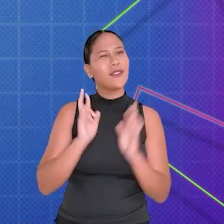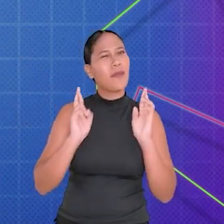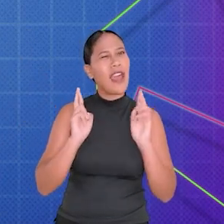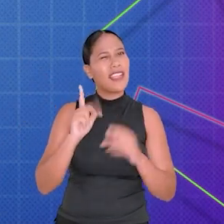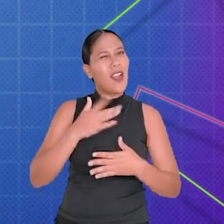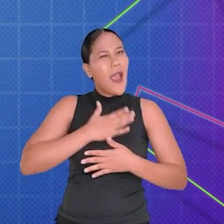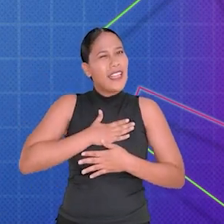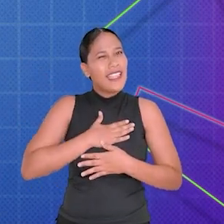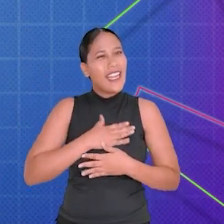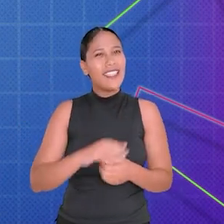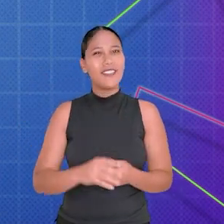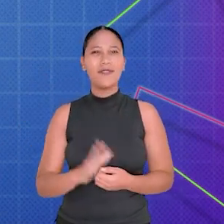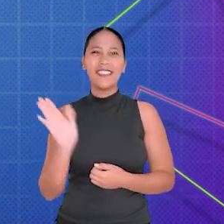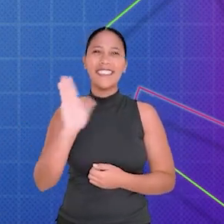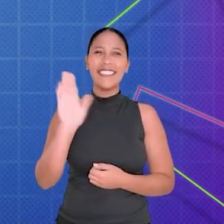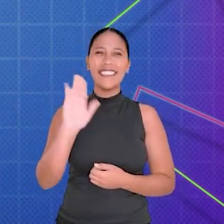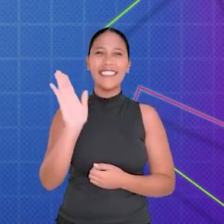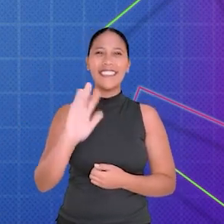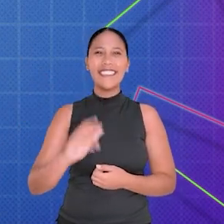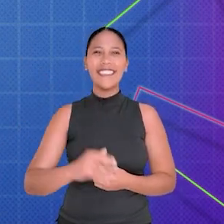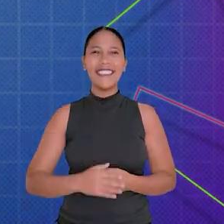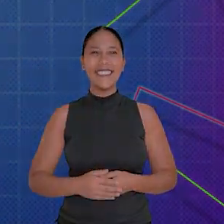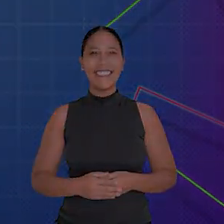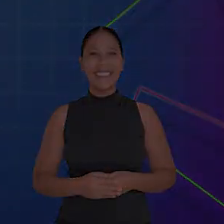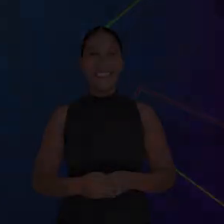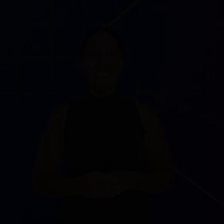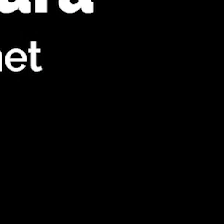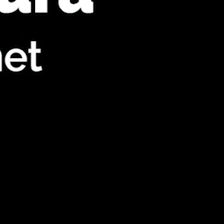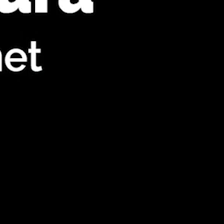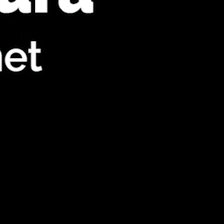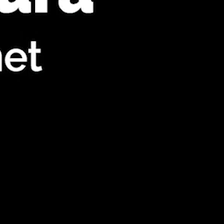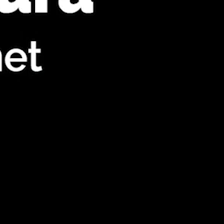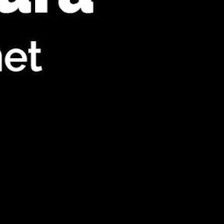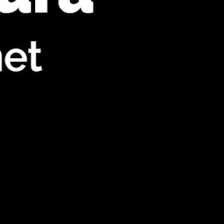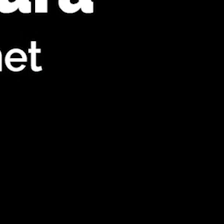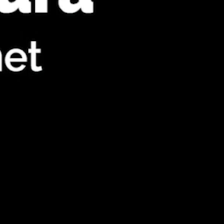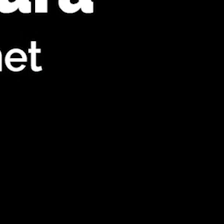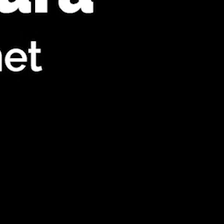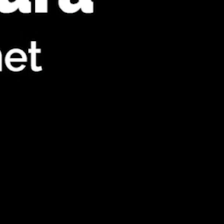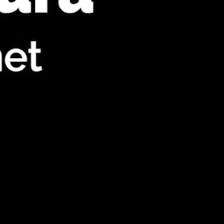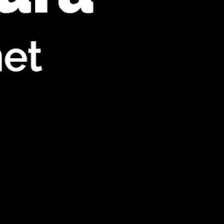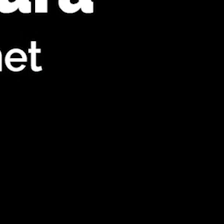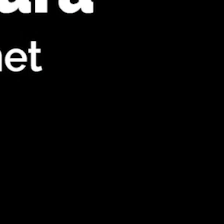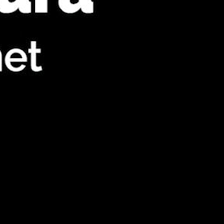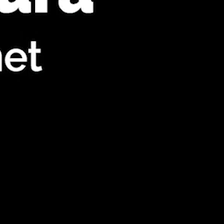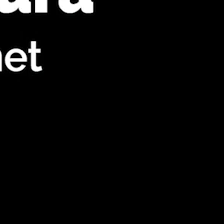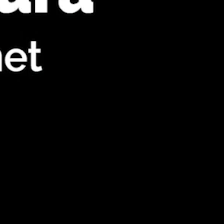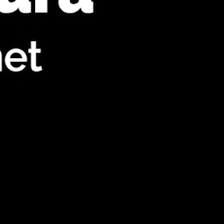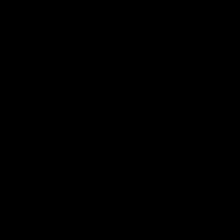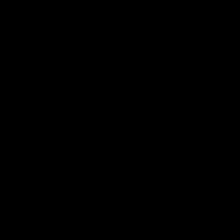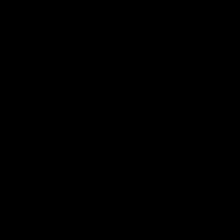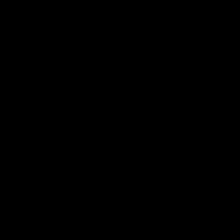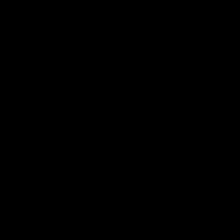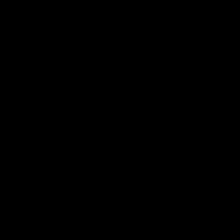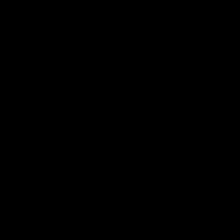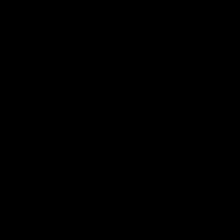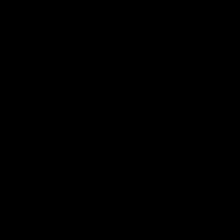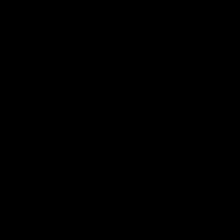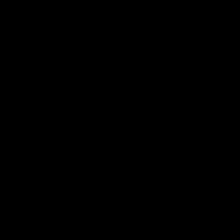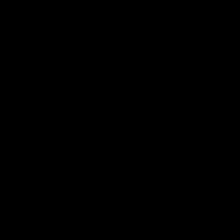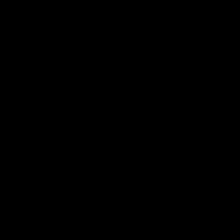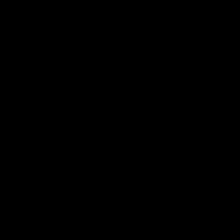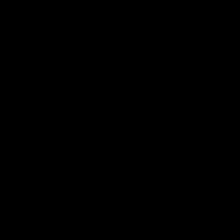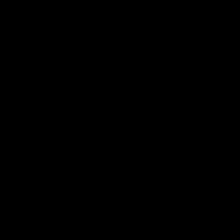espero muito que vocês tenham gostado. Tchau, tchau! Lei de Incentivo à Cultura. Patrocínio: Prefeitura do Rio de